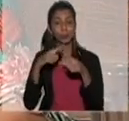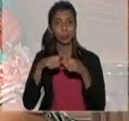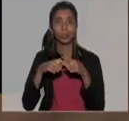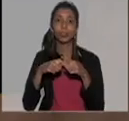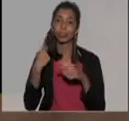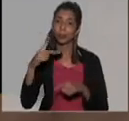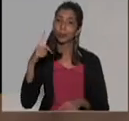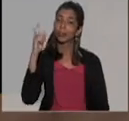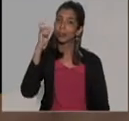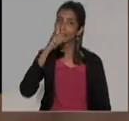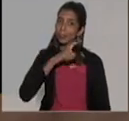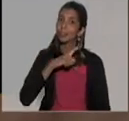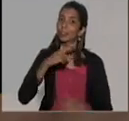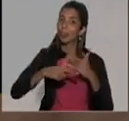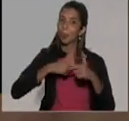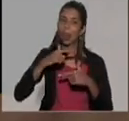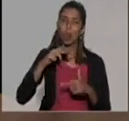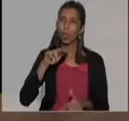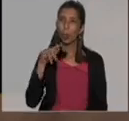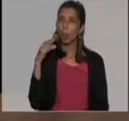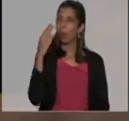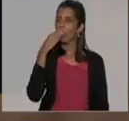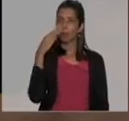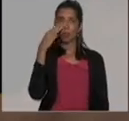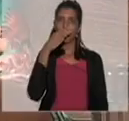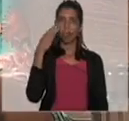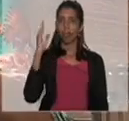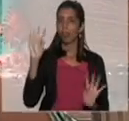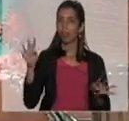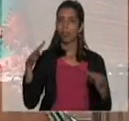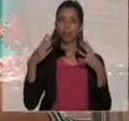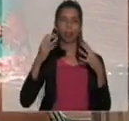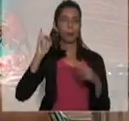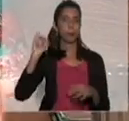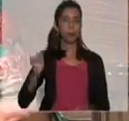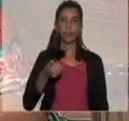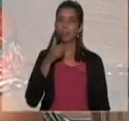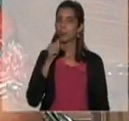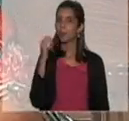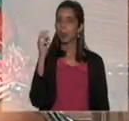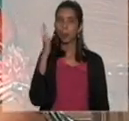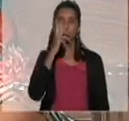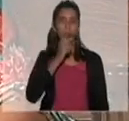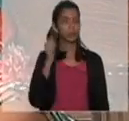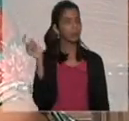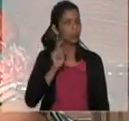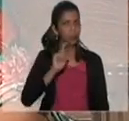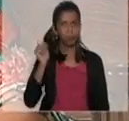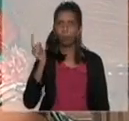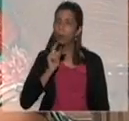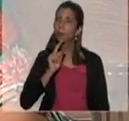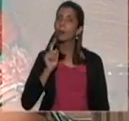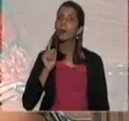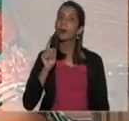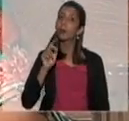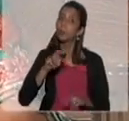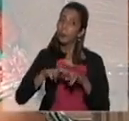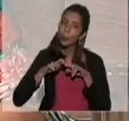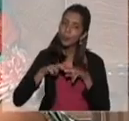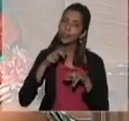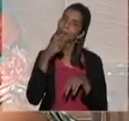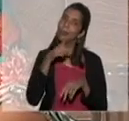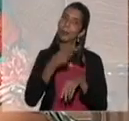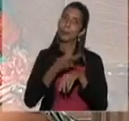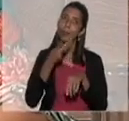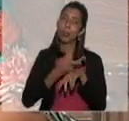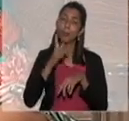porque disse não era um pabel não era uma coisa de queria aproveitar porque a mulher bonita não era uma coisa que imprimia por isso eu ganhei